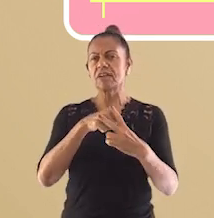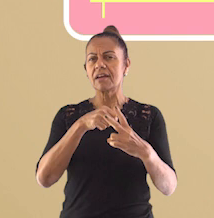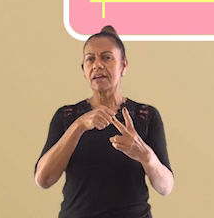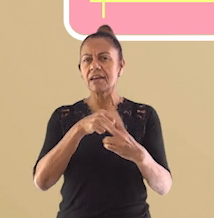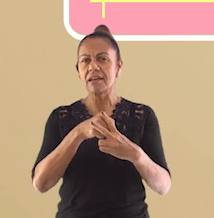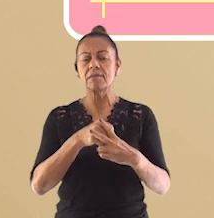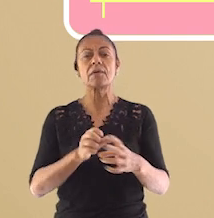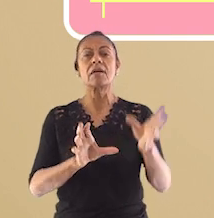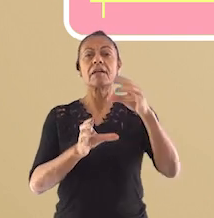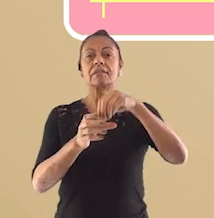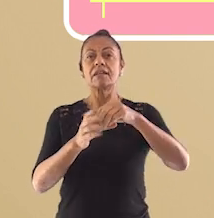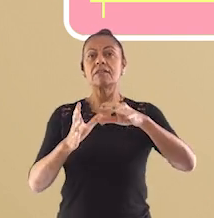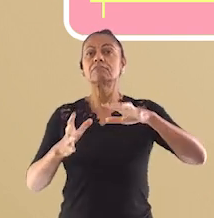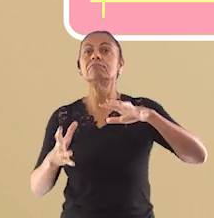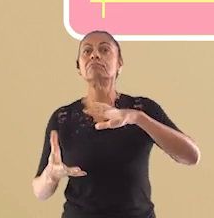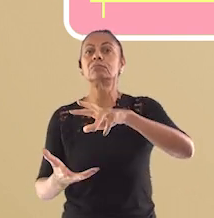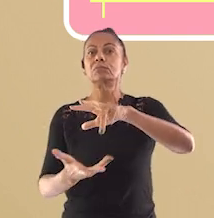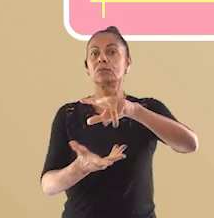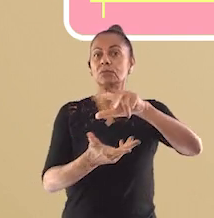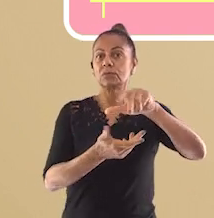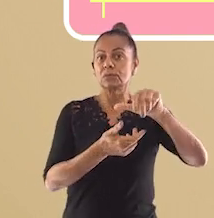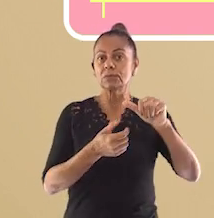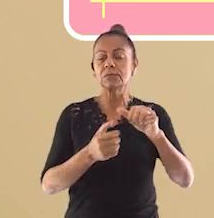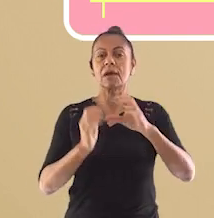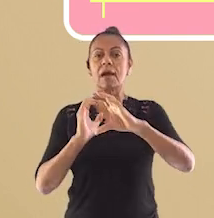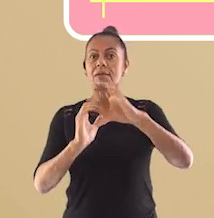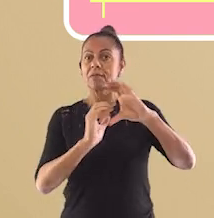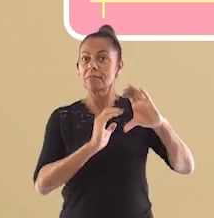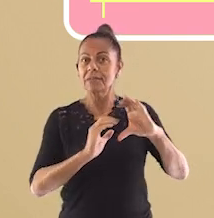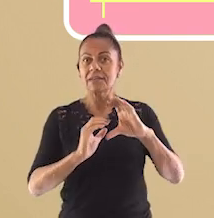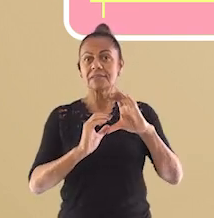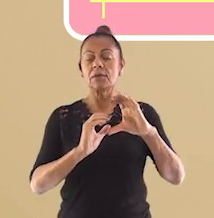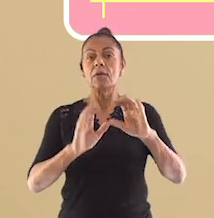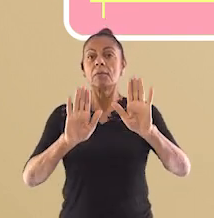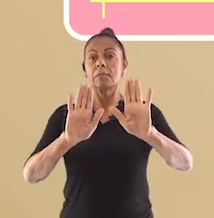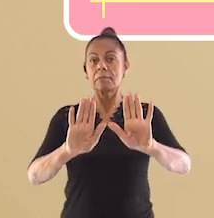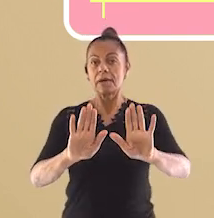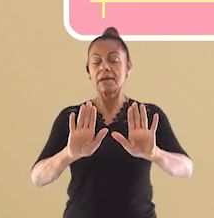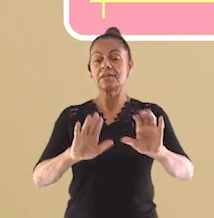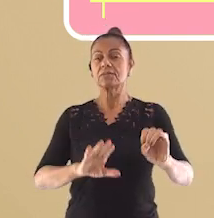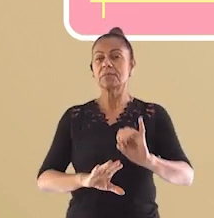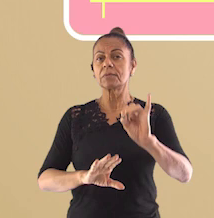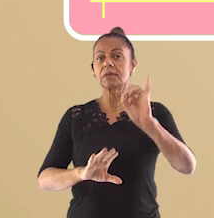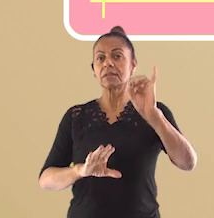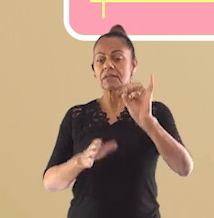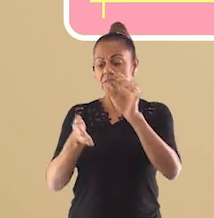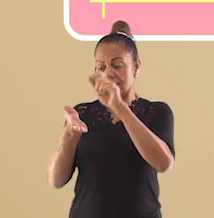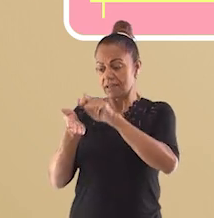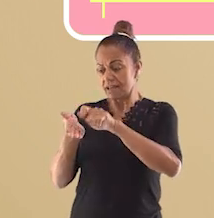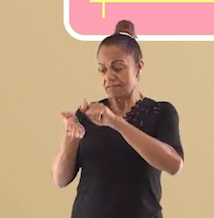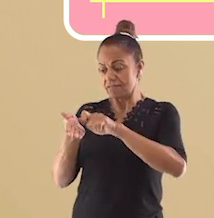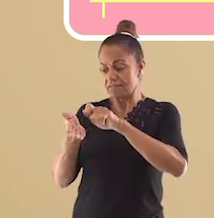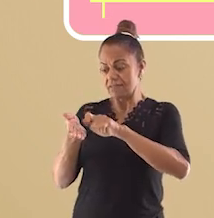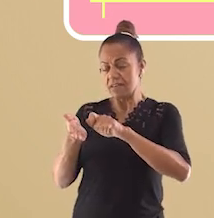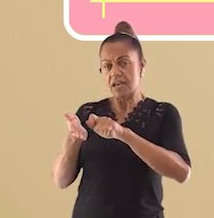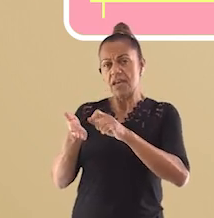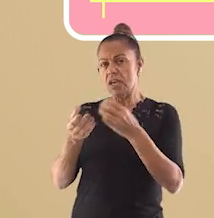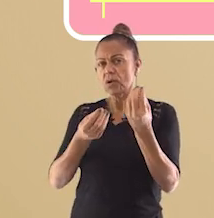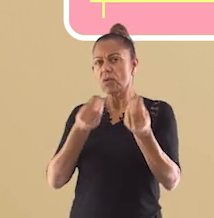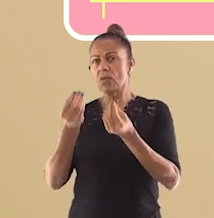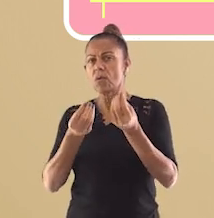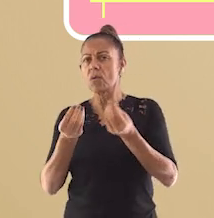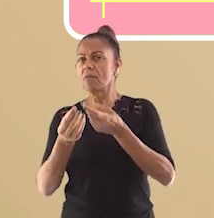construídas em outras partes do mundo o objetivo é entender a grafia e pronúncia dos verbos